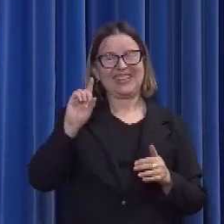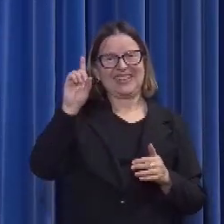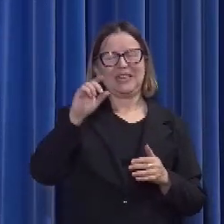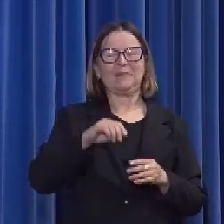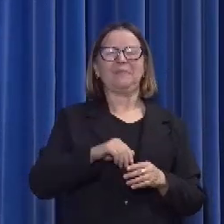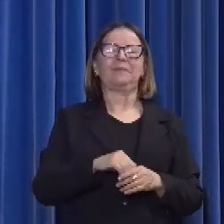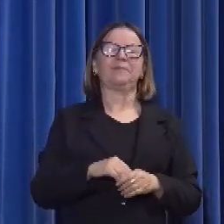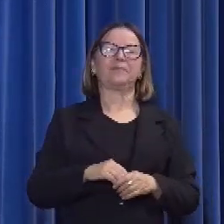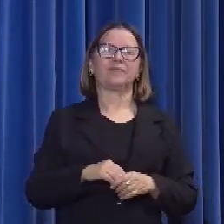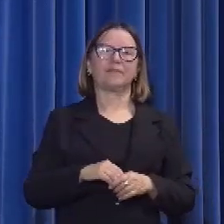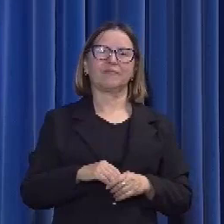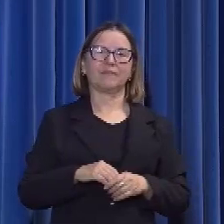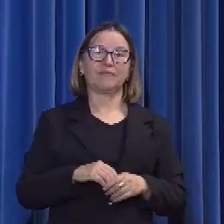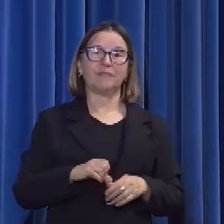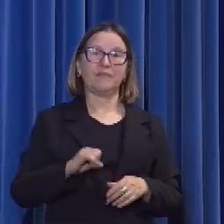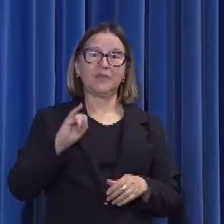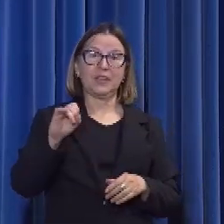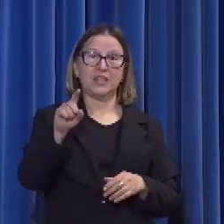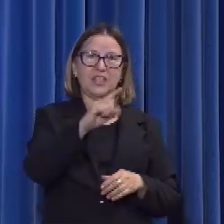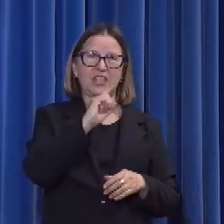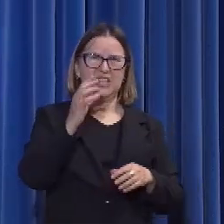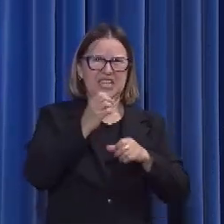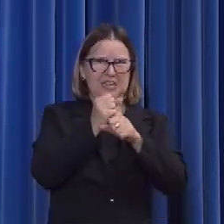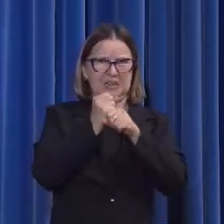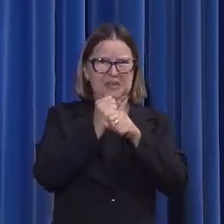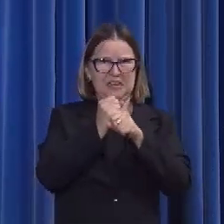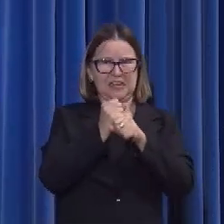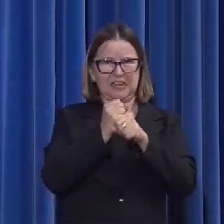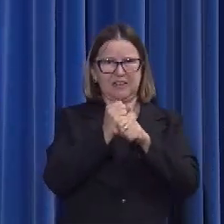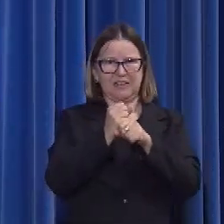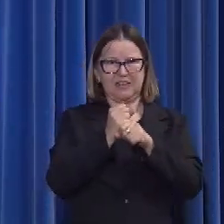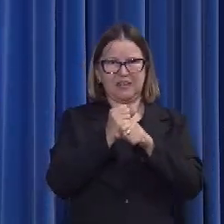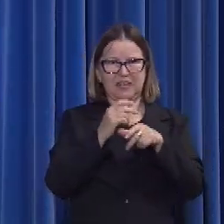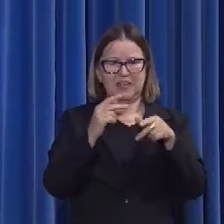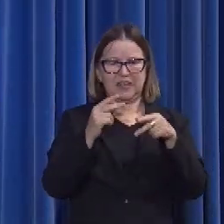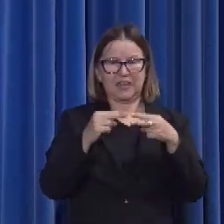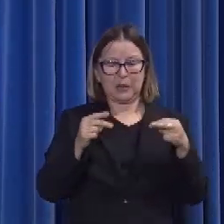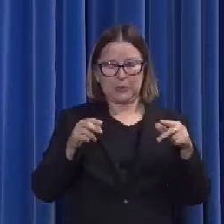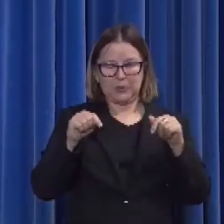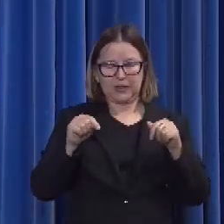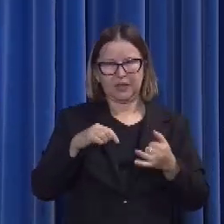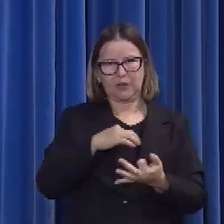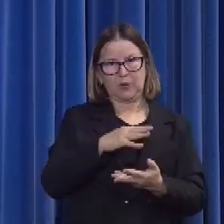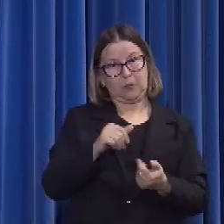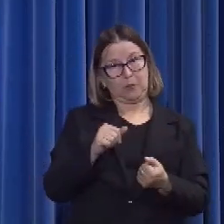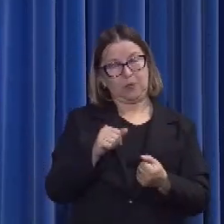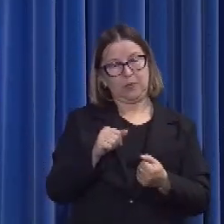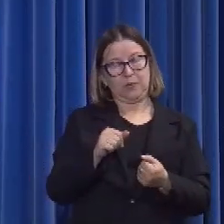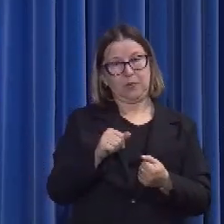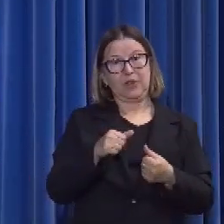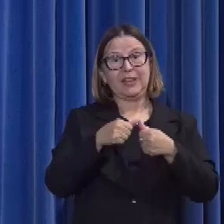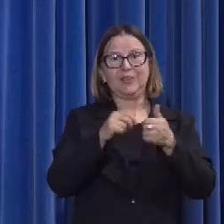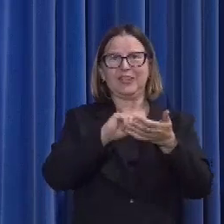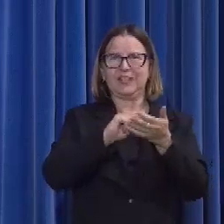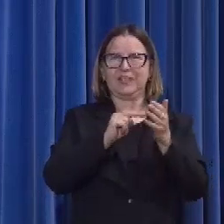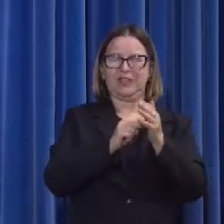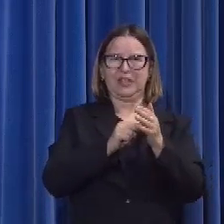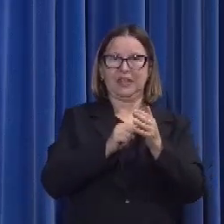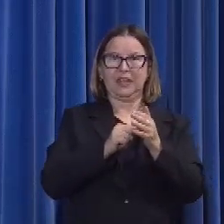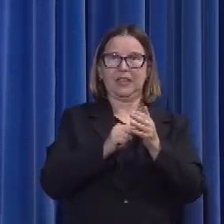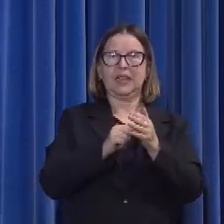Caso estejamos apegados a esse tipo de expectativa, isso significa, de acordo com a Bíblia, que temos uma